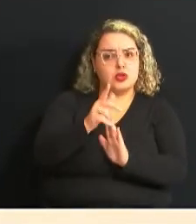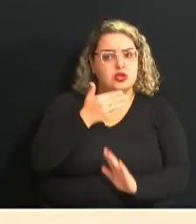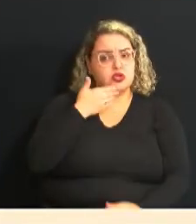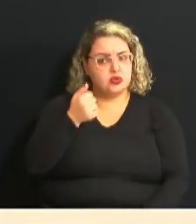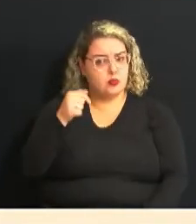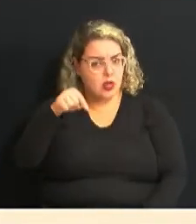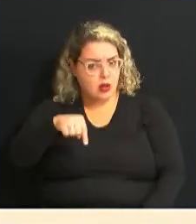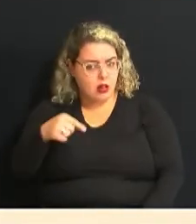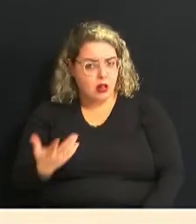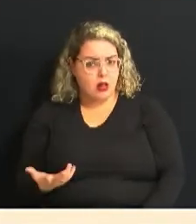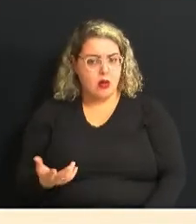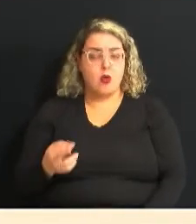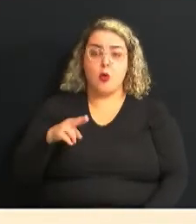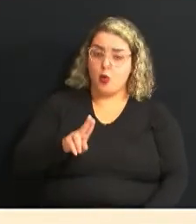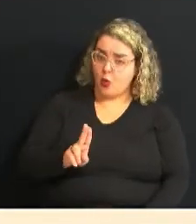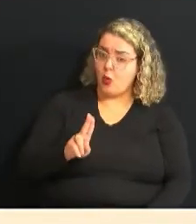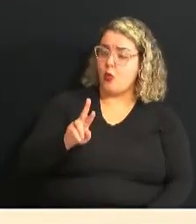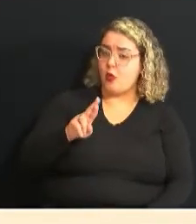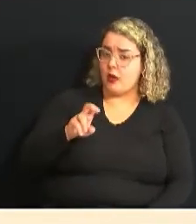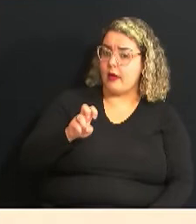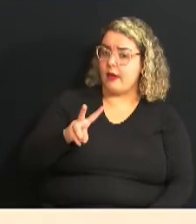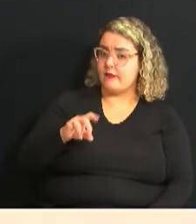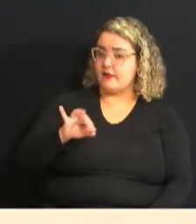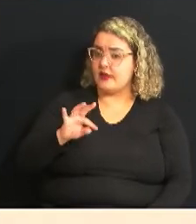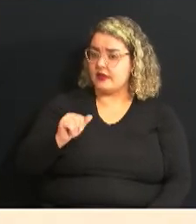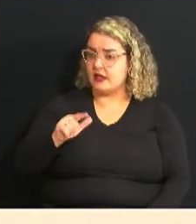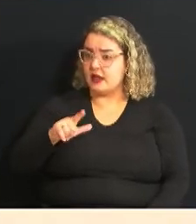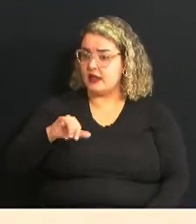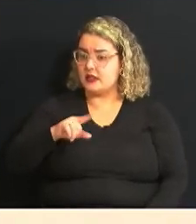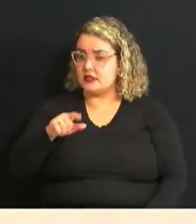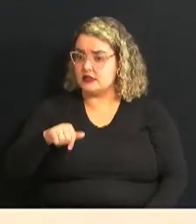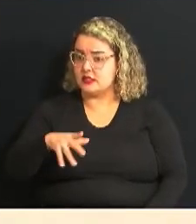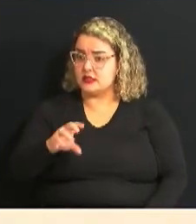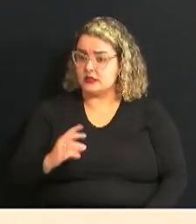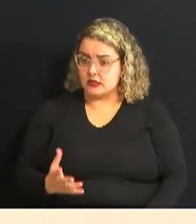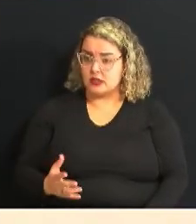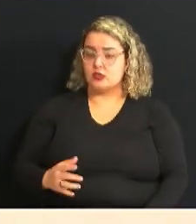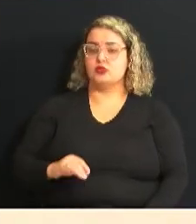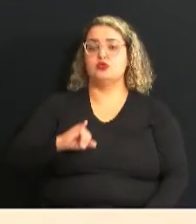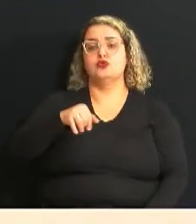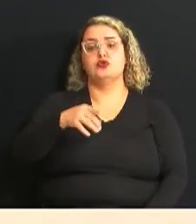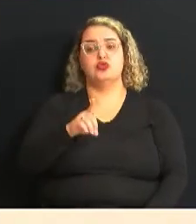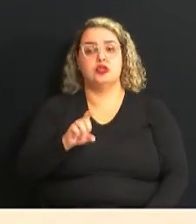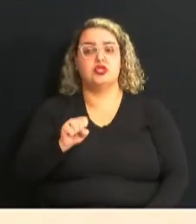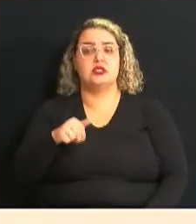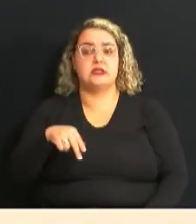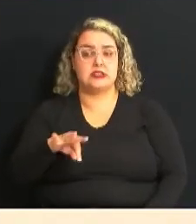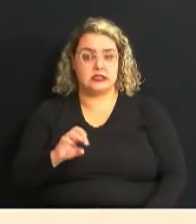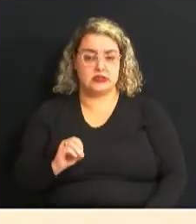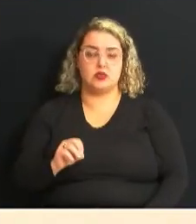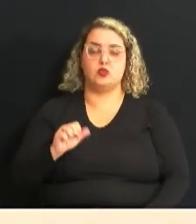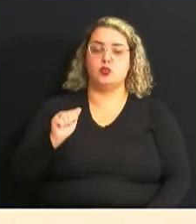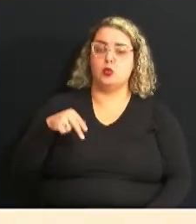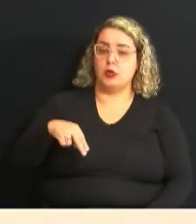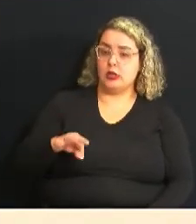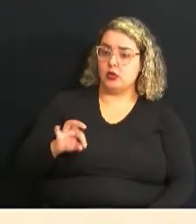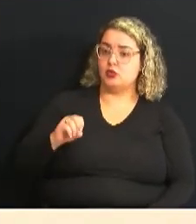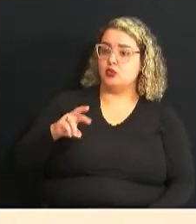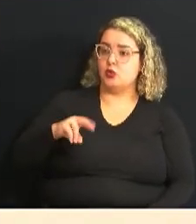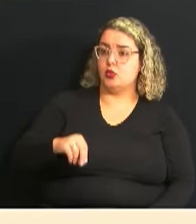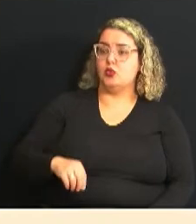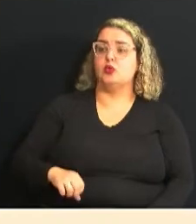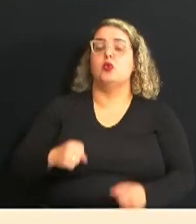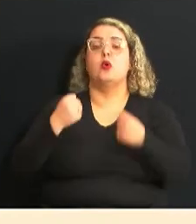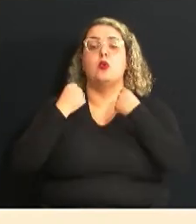ou revitalização aqui da Praça Vesúvio, no Jardim Santo Antônio, sobre a implementação de uma academia ao ar